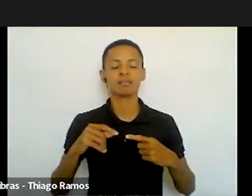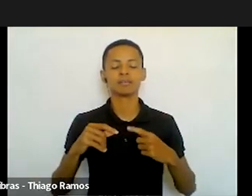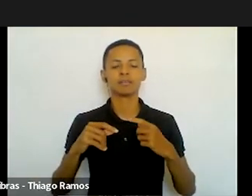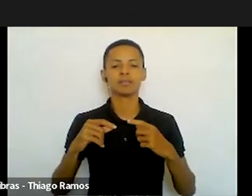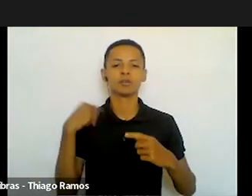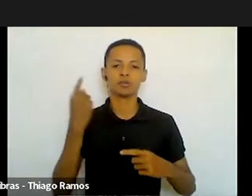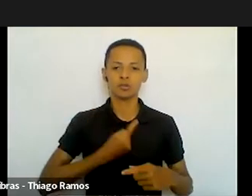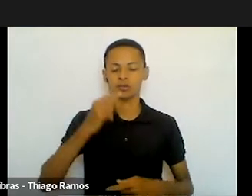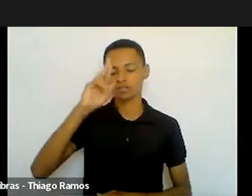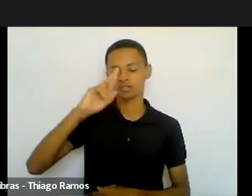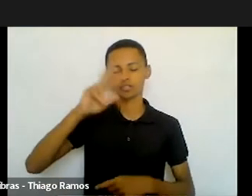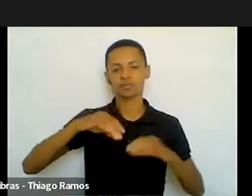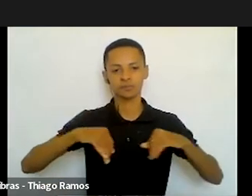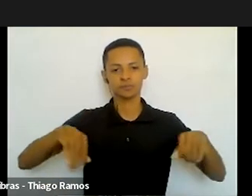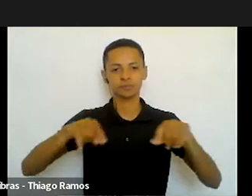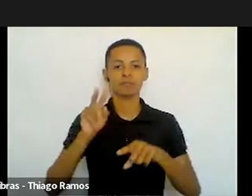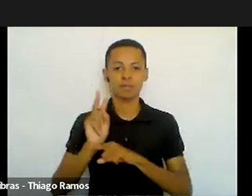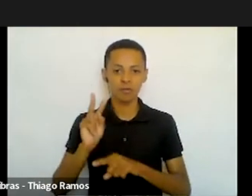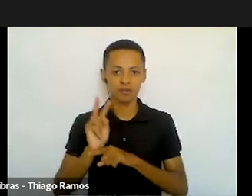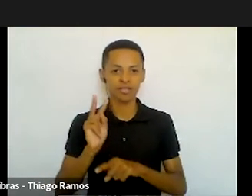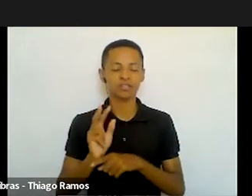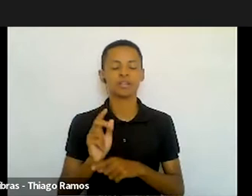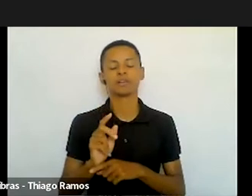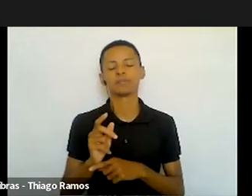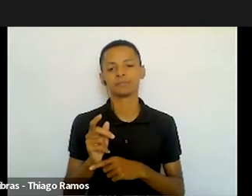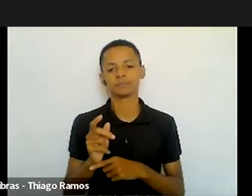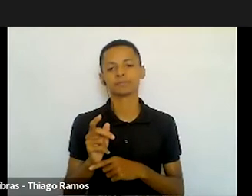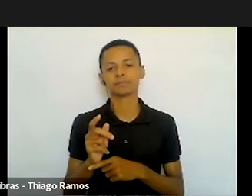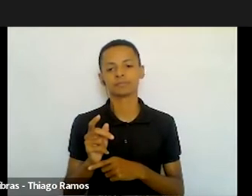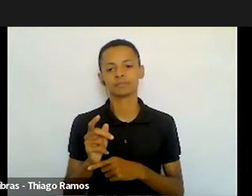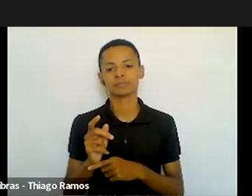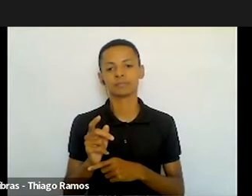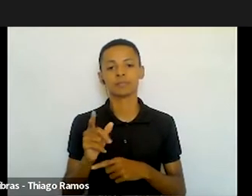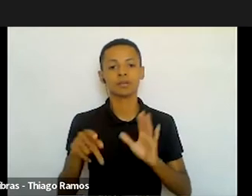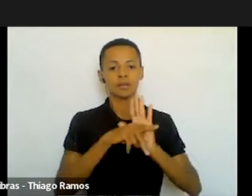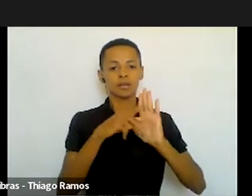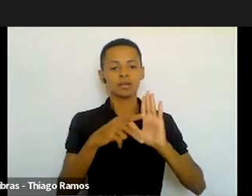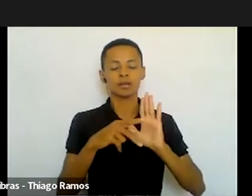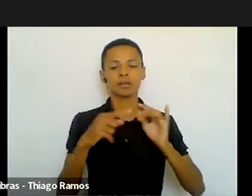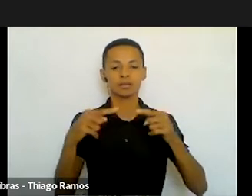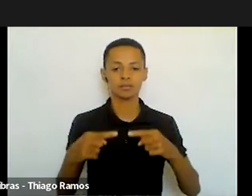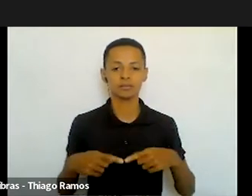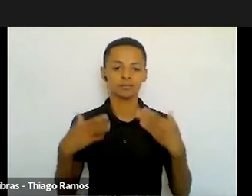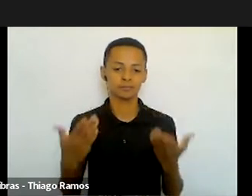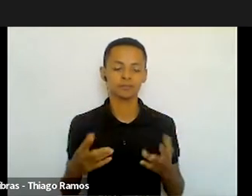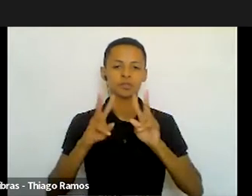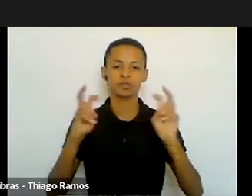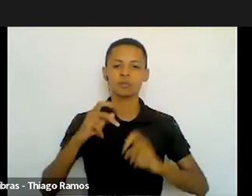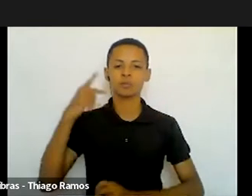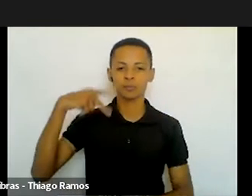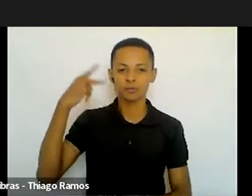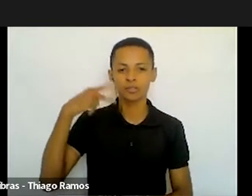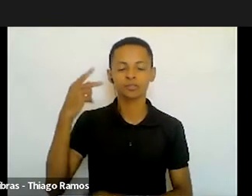gestão territorial, né, a proteção da nossa gestão territorial da Teixeira. O que, que isso tem a ver, né, com questão de política, com o que está